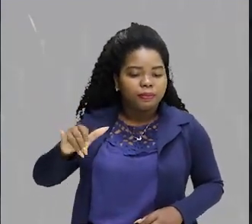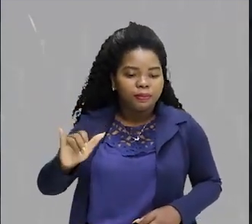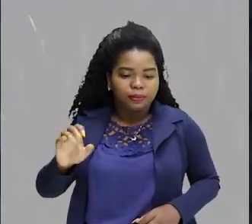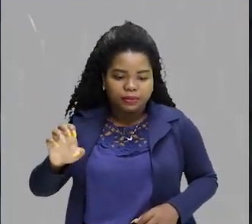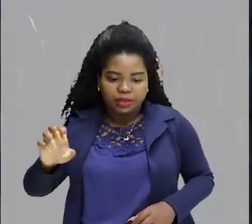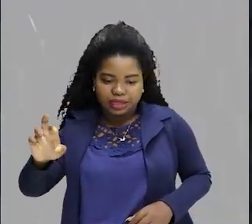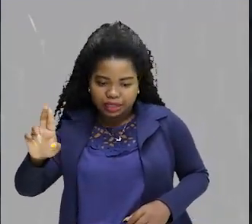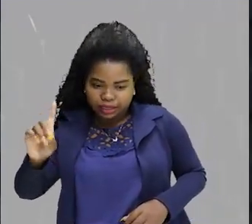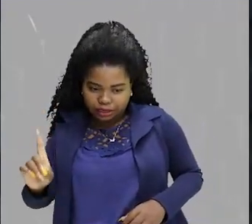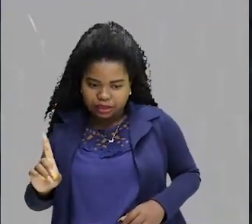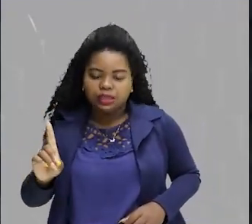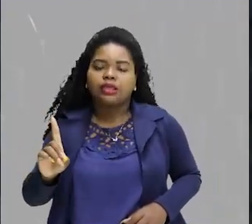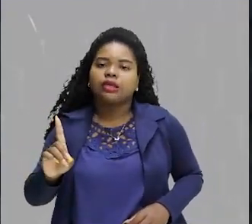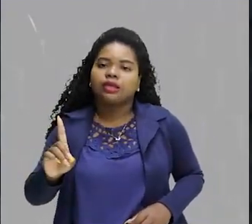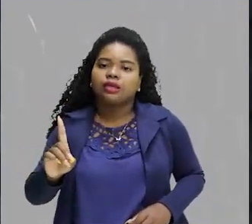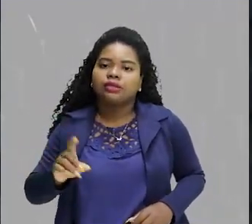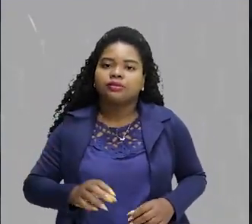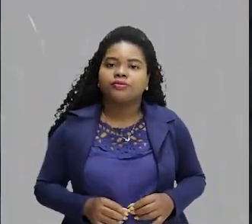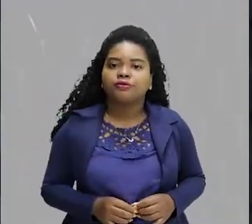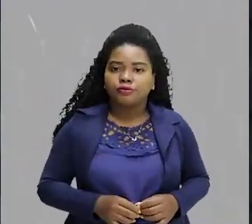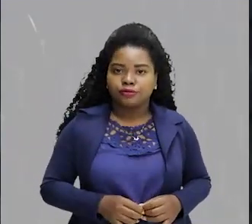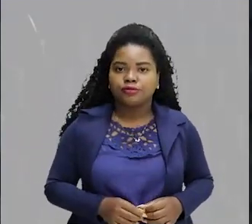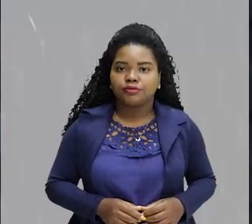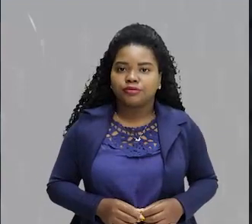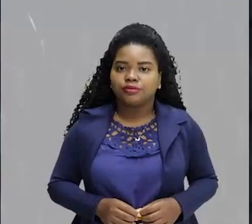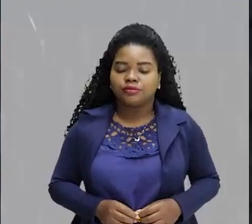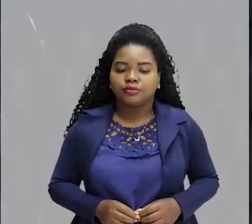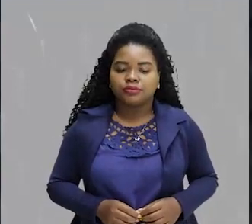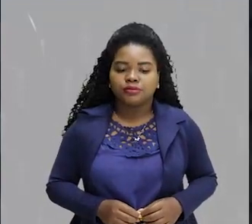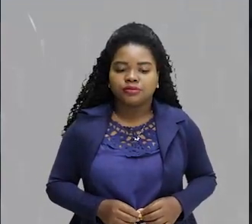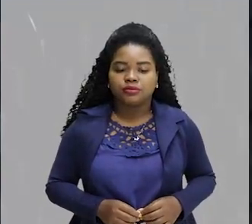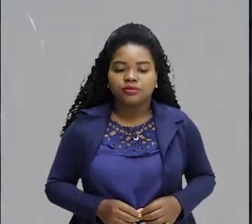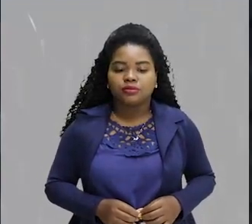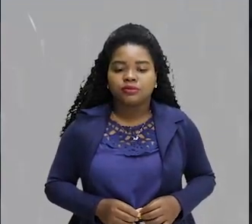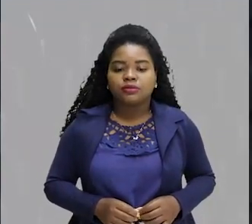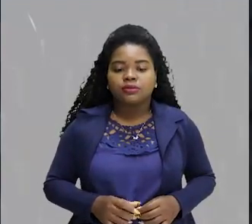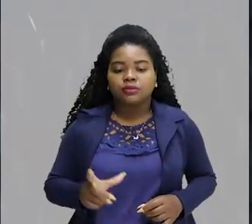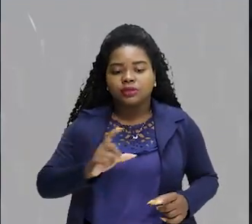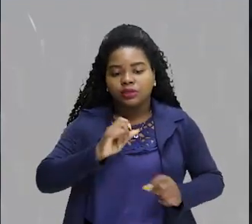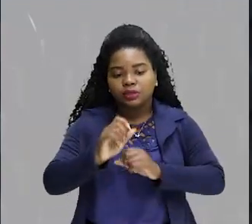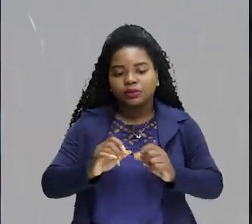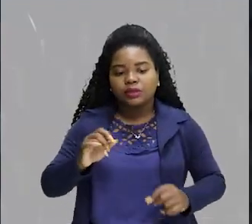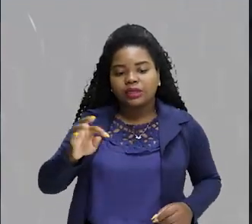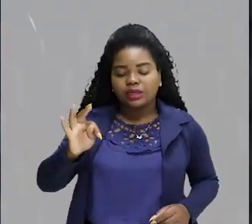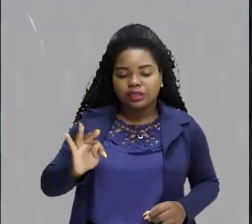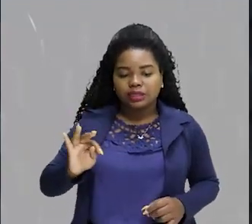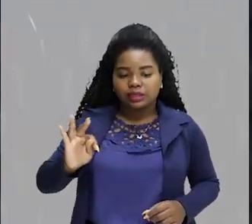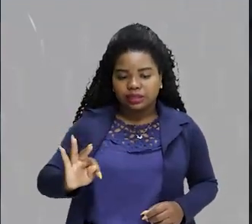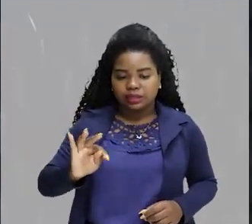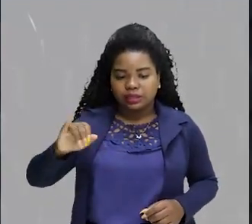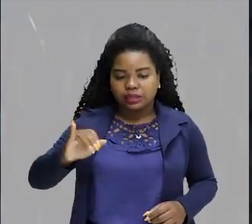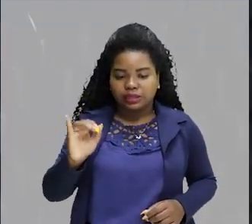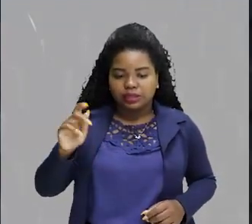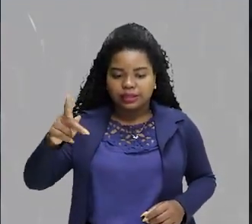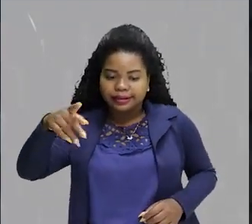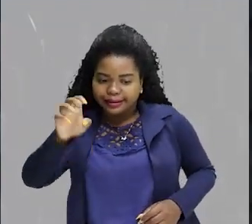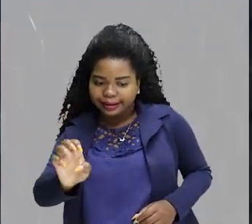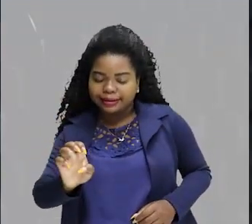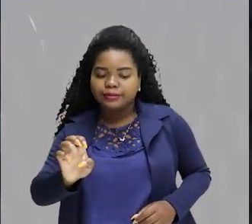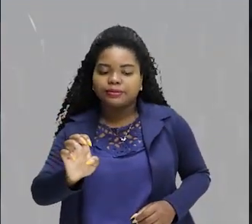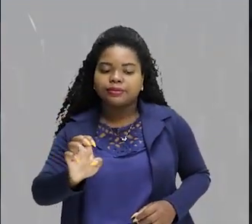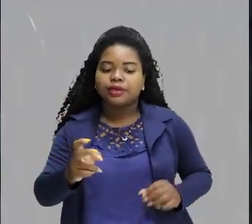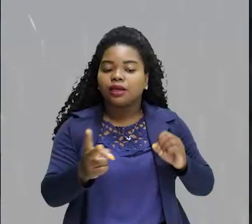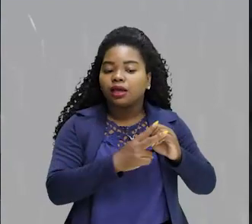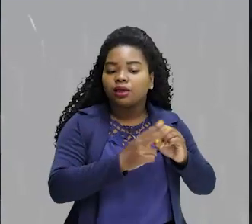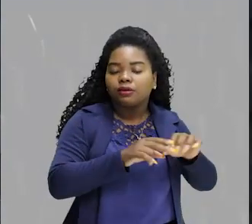I played volleyball, com ed no final. Type é o verbo digitar, termina com E,